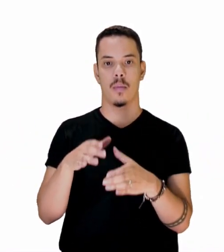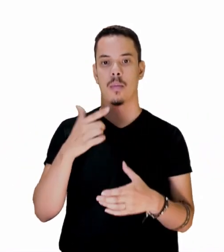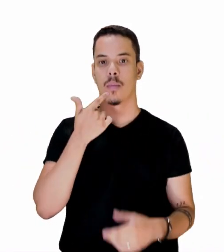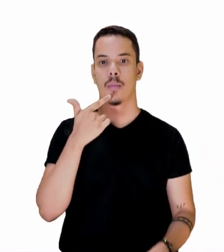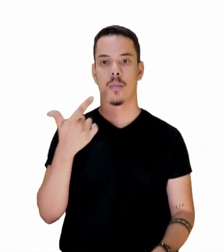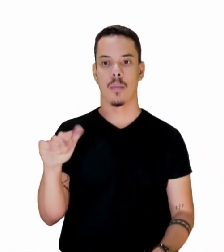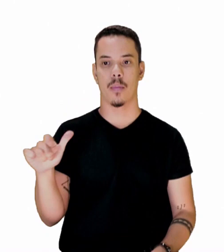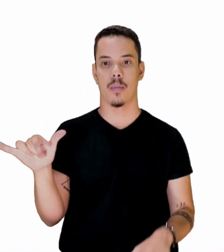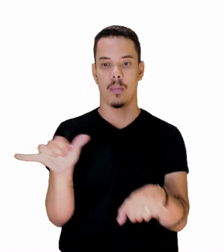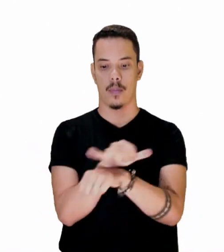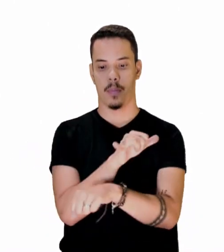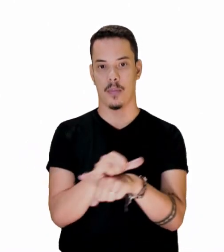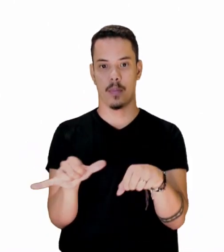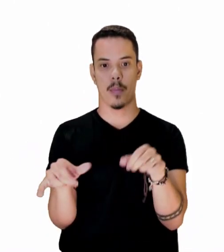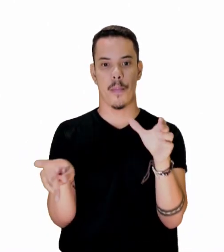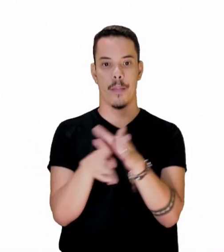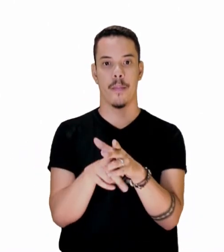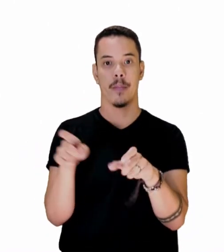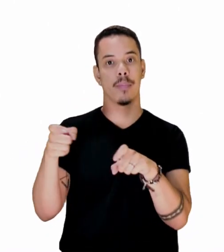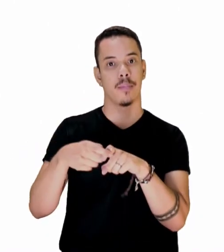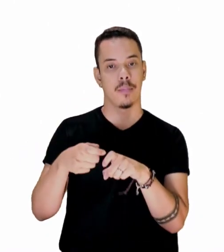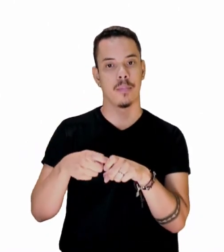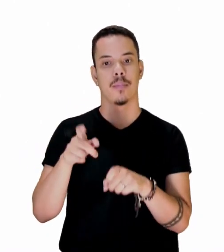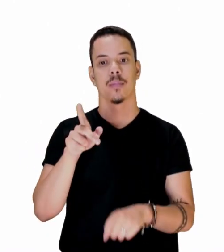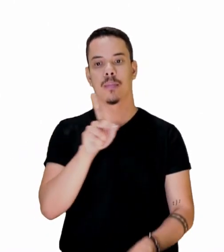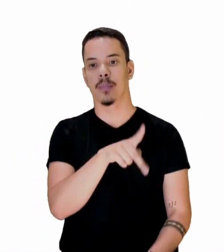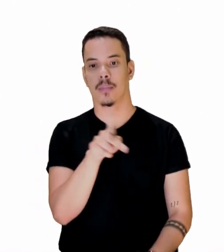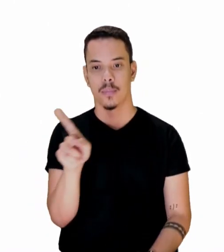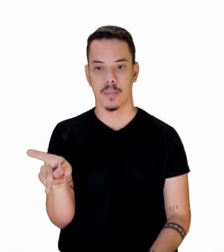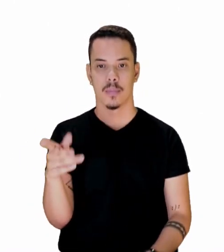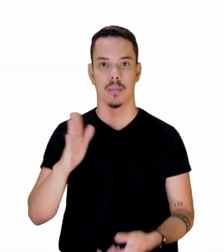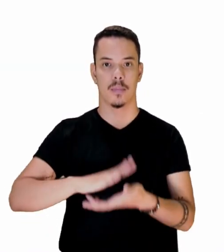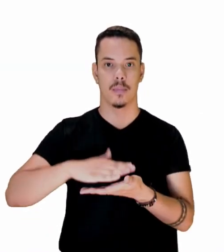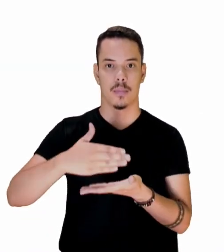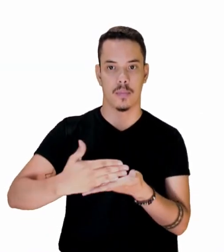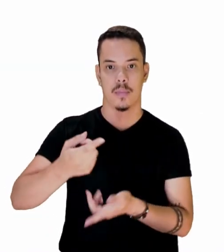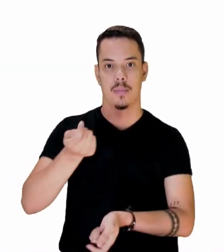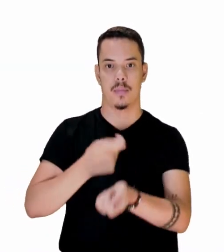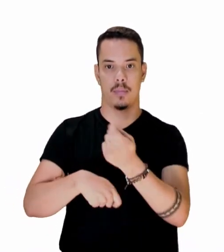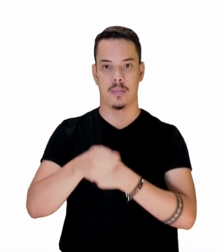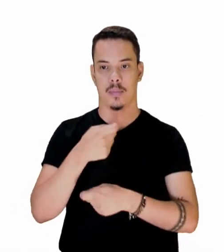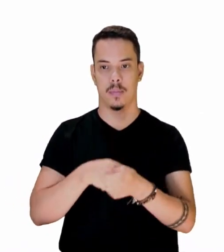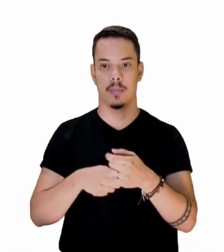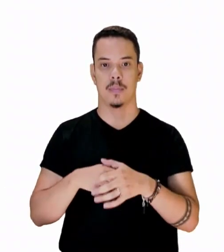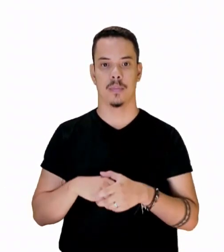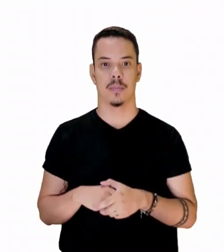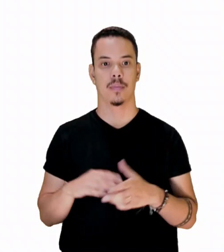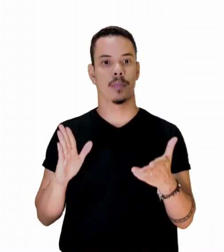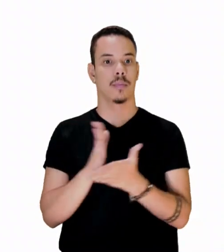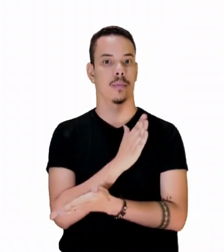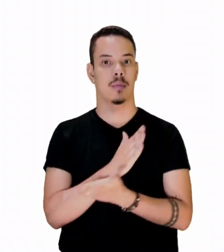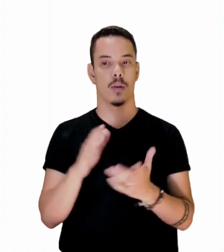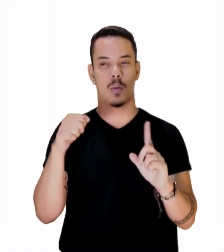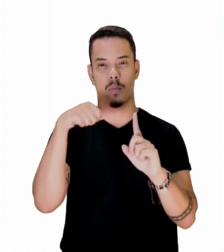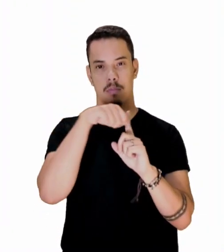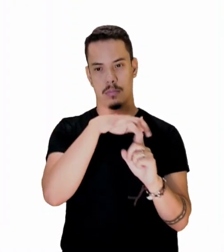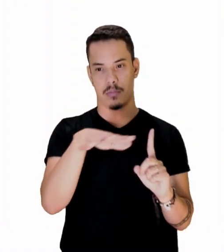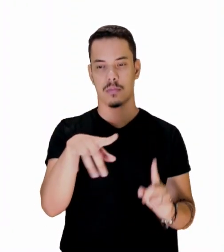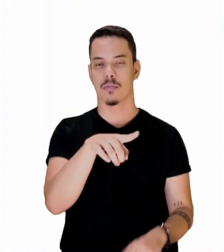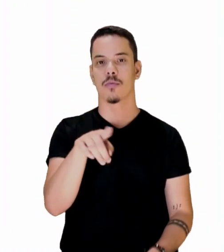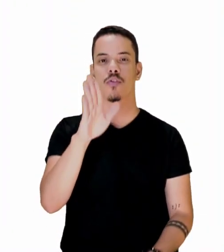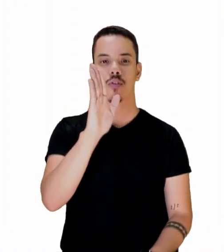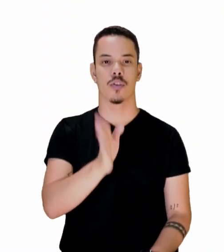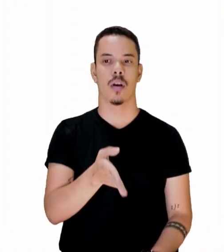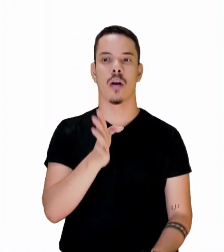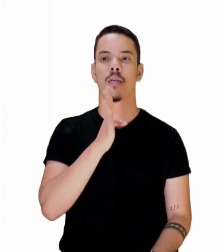linguagem técnica, tá bom? Vamos lá agora para vocês aqui algumas gírias que você já